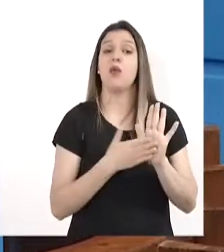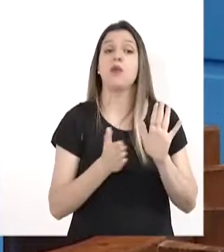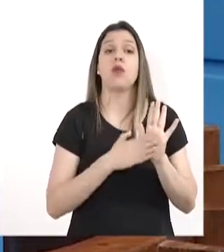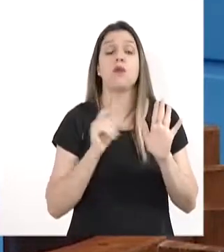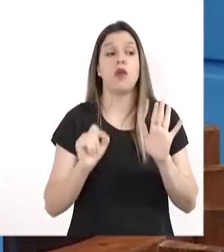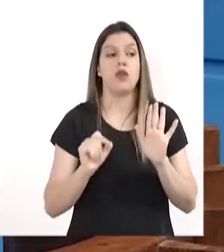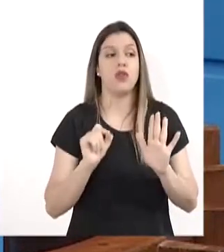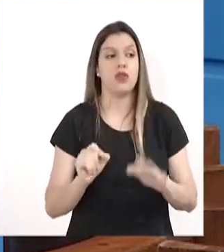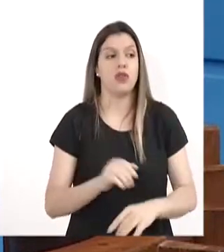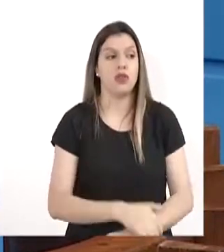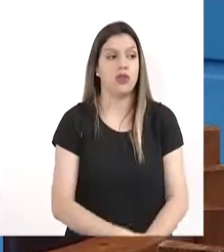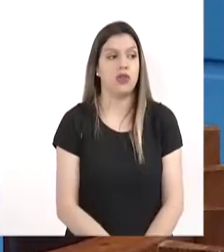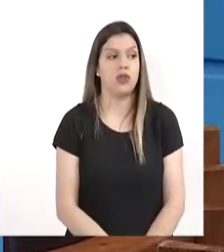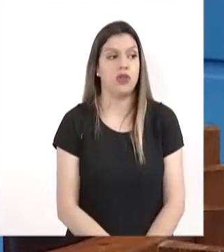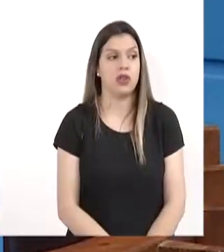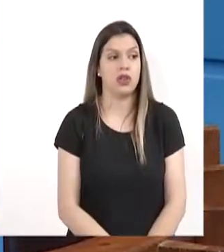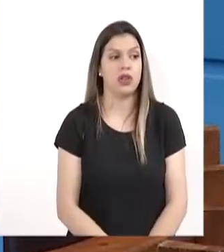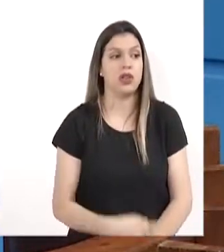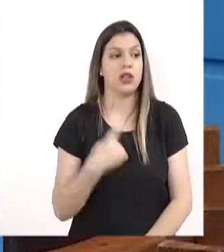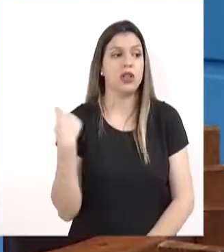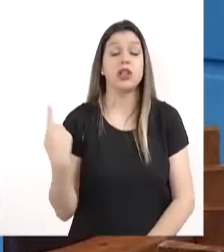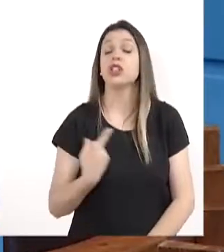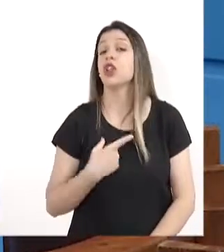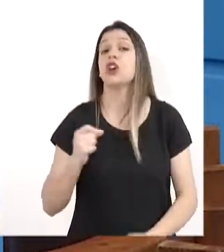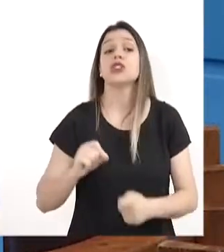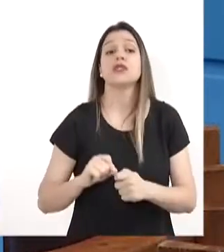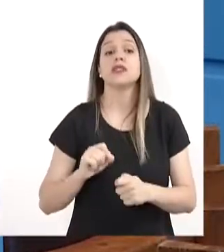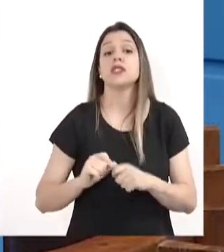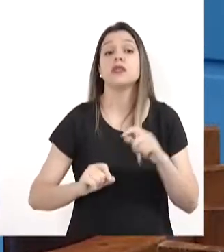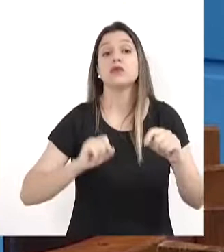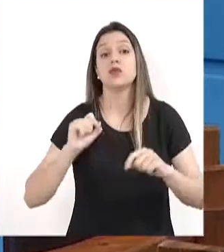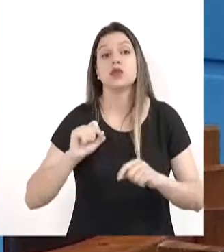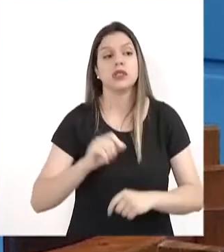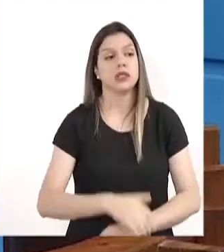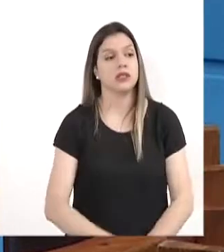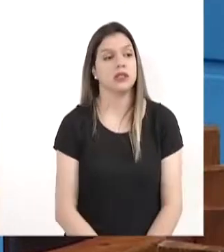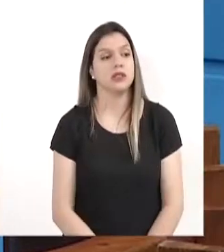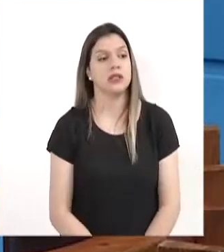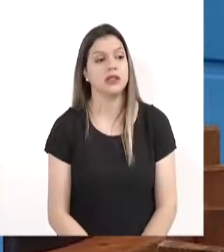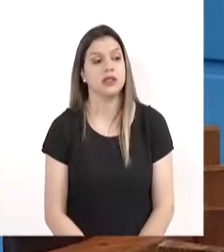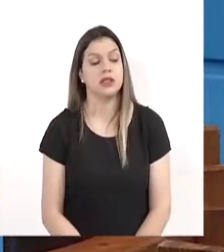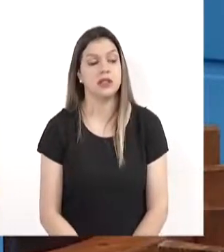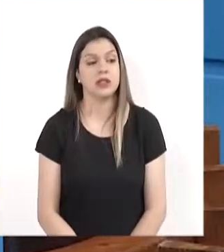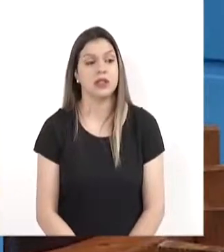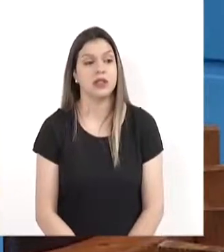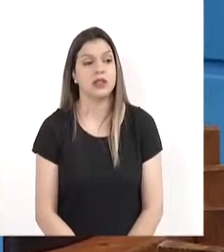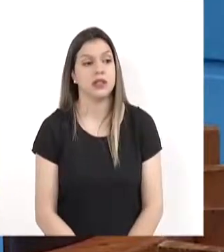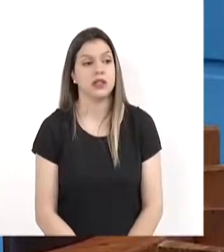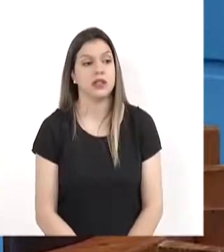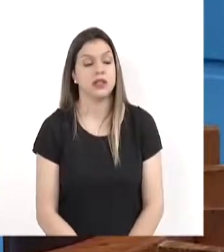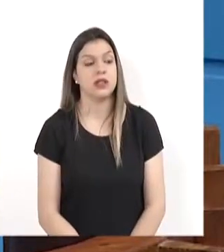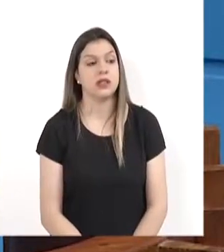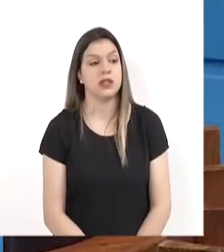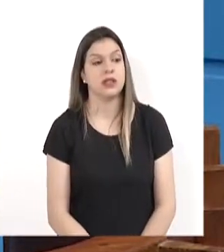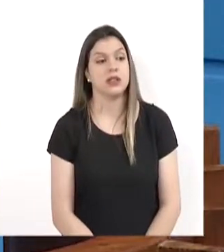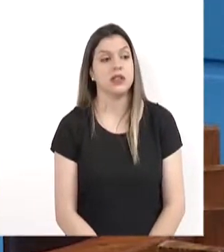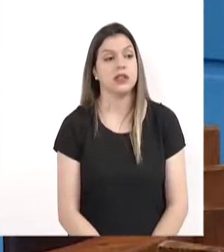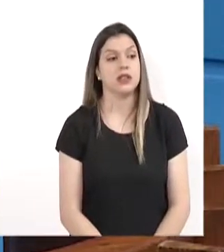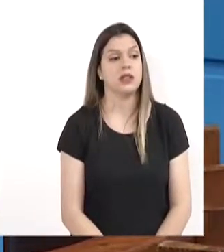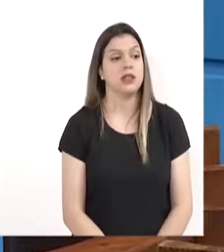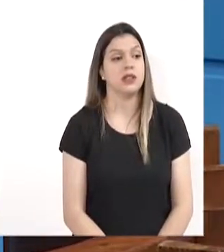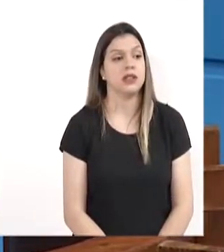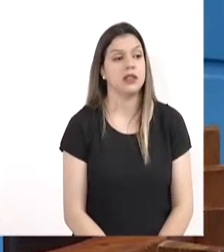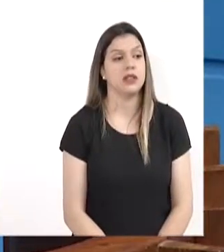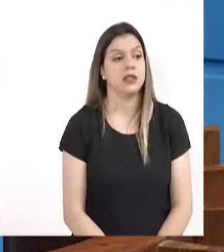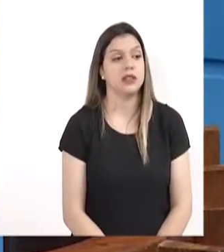que nós façamos aqui uma reflexão, inclusive a ponto de